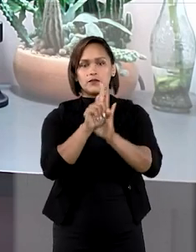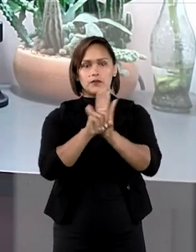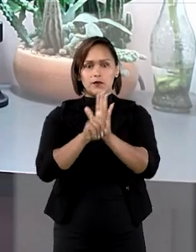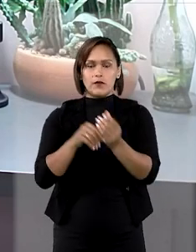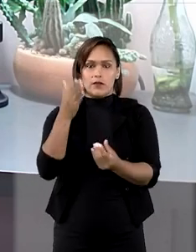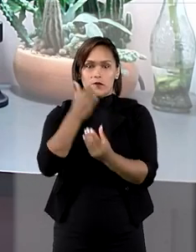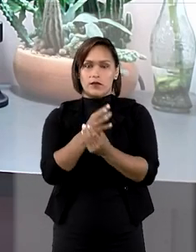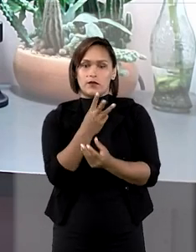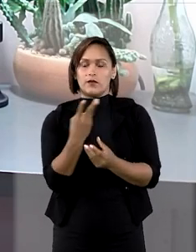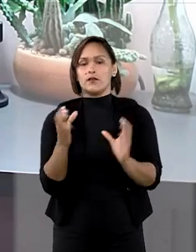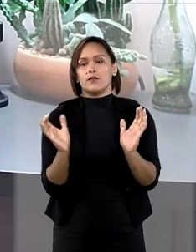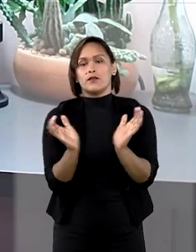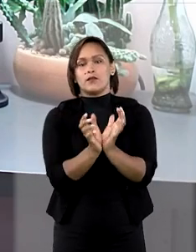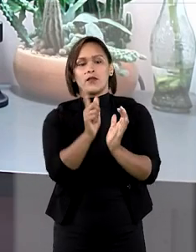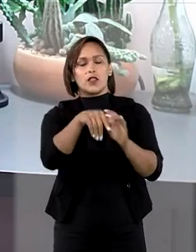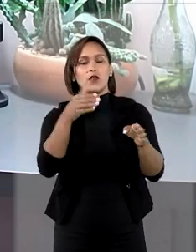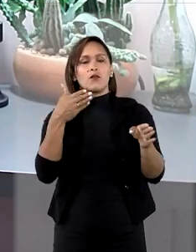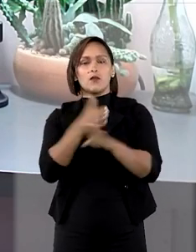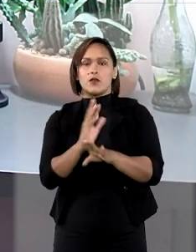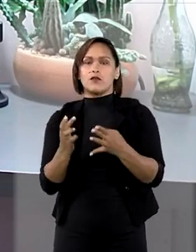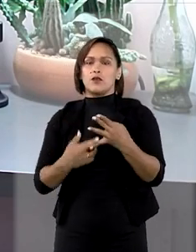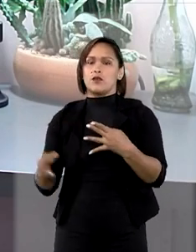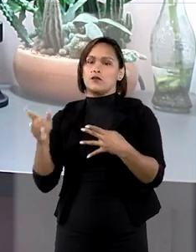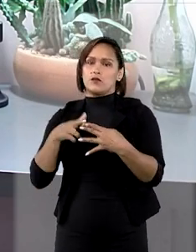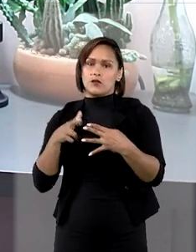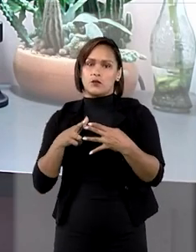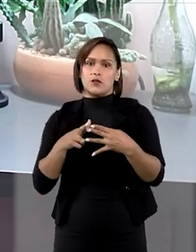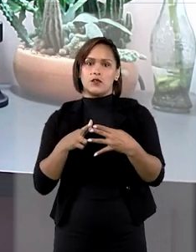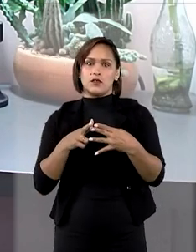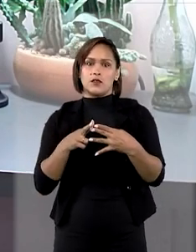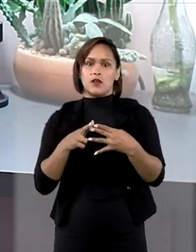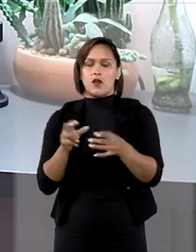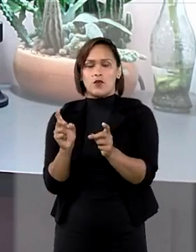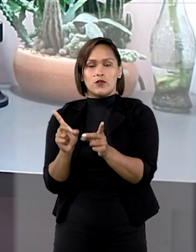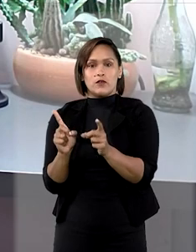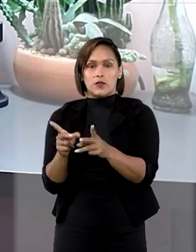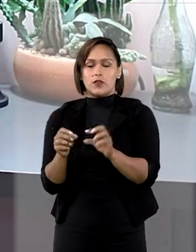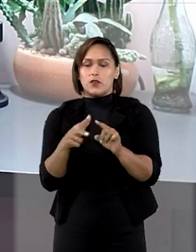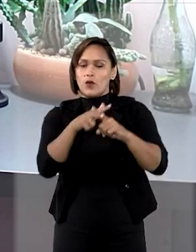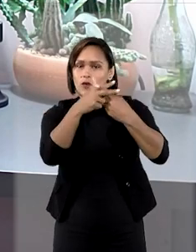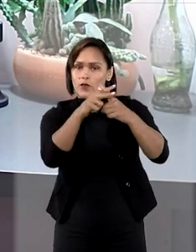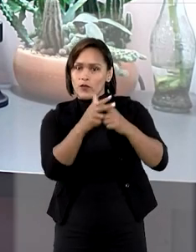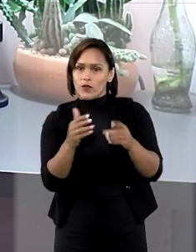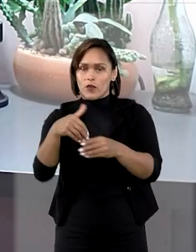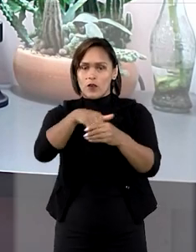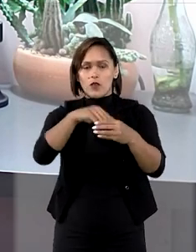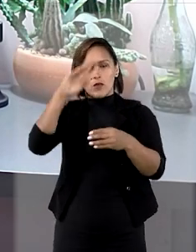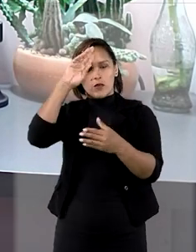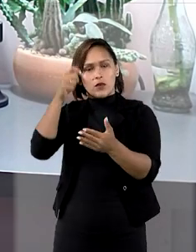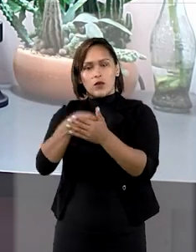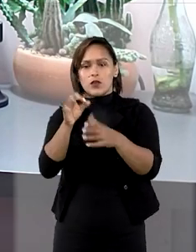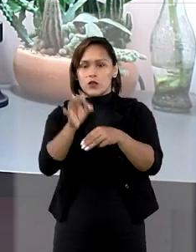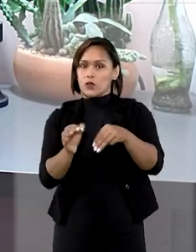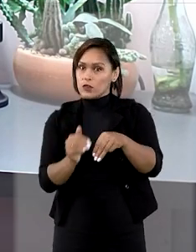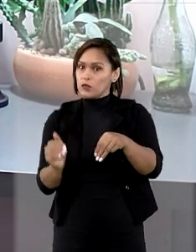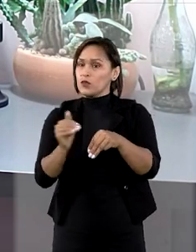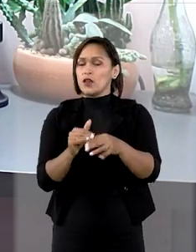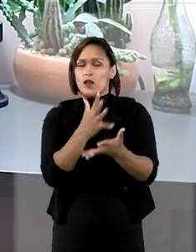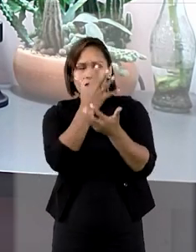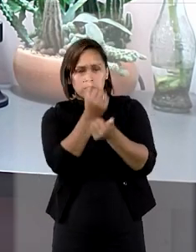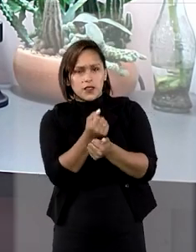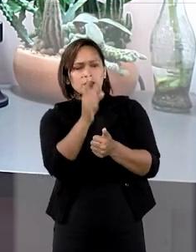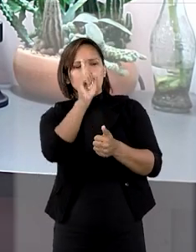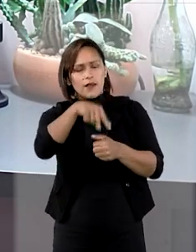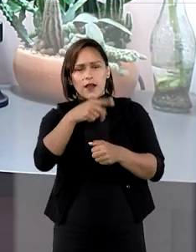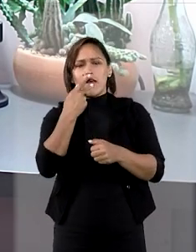o processo, a terceira turma deu provimento ao recurso especial do vendedor e reformou o acórdão. Os ministros consideraram